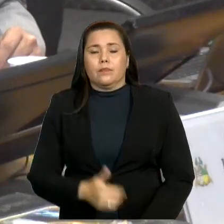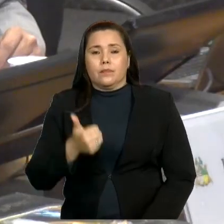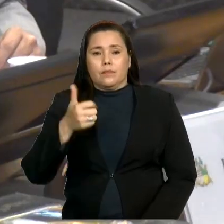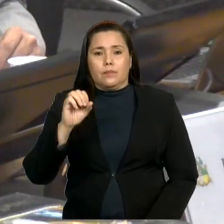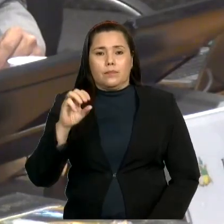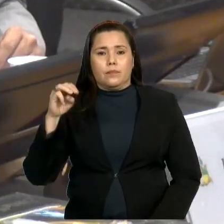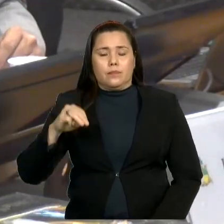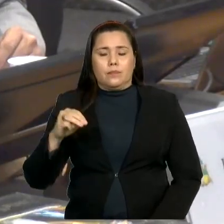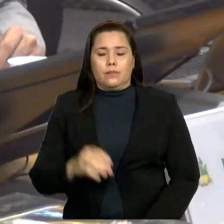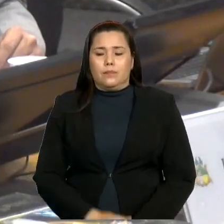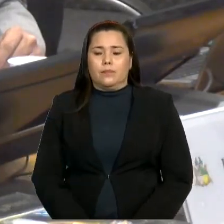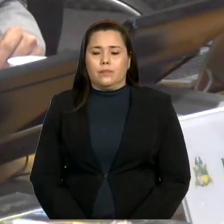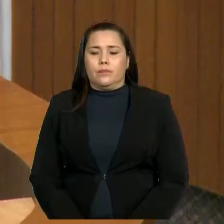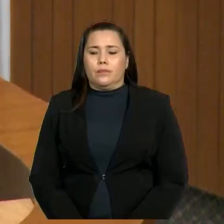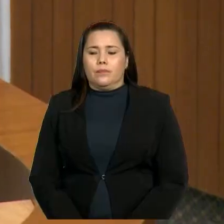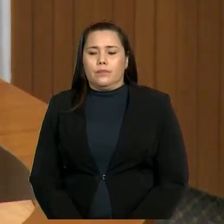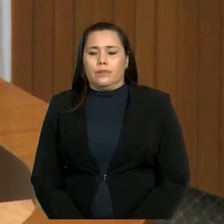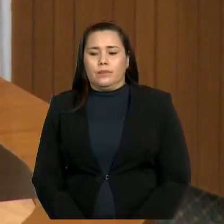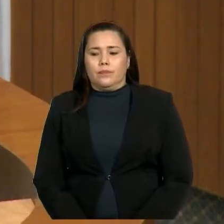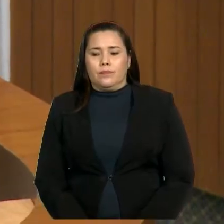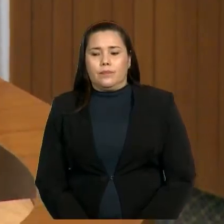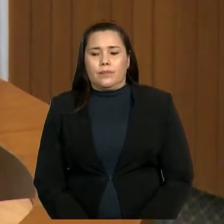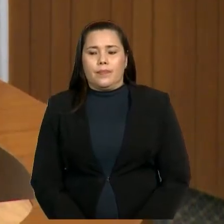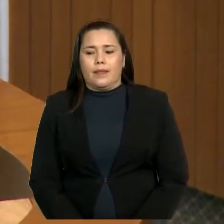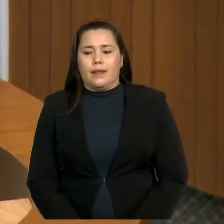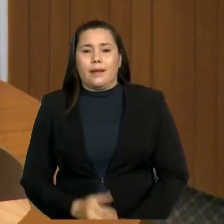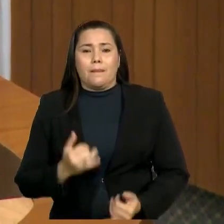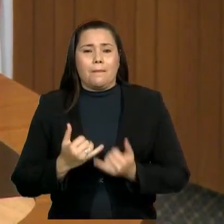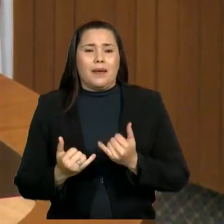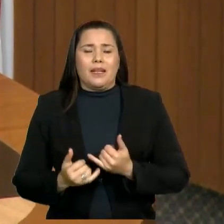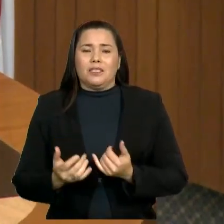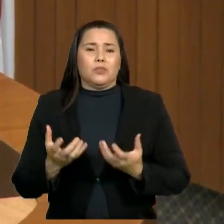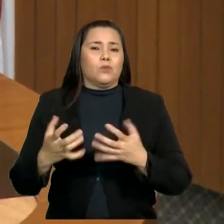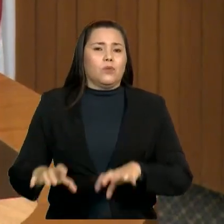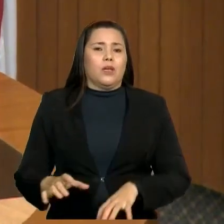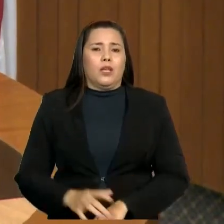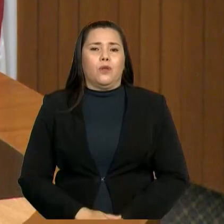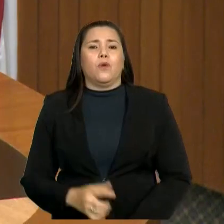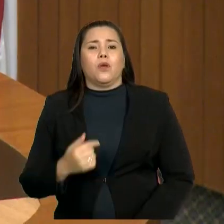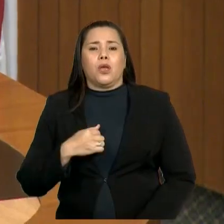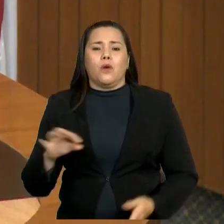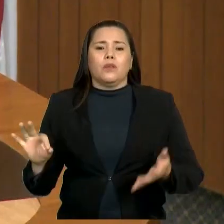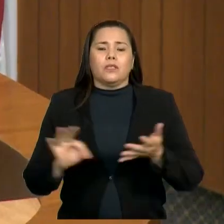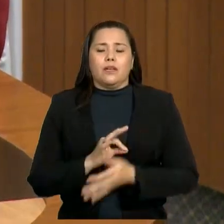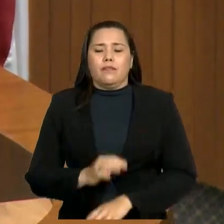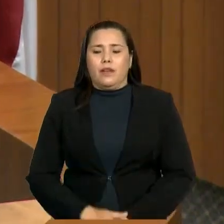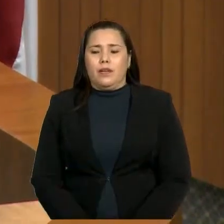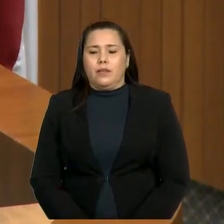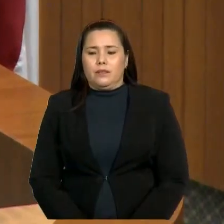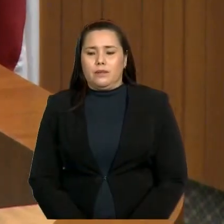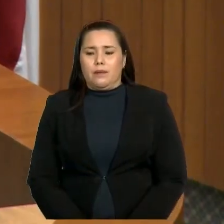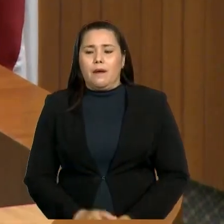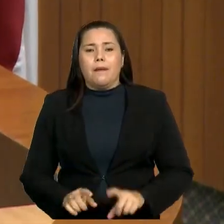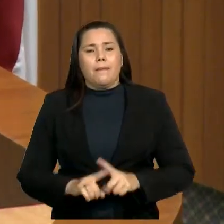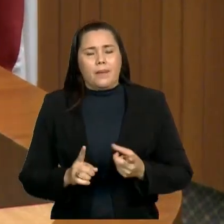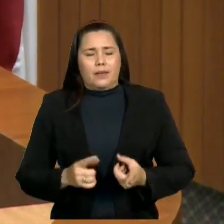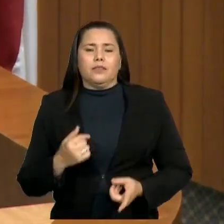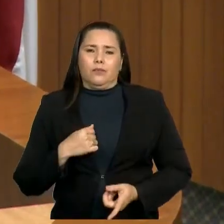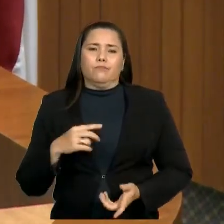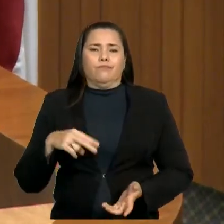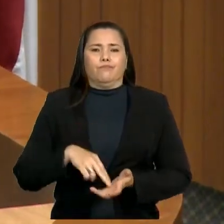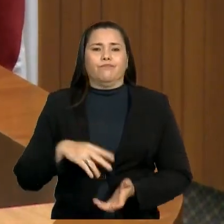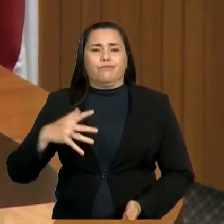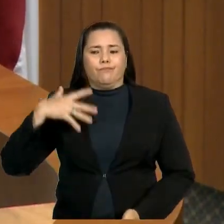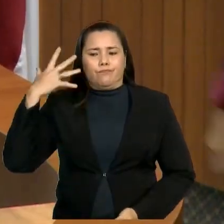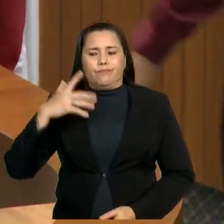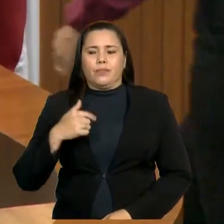Presidente eh parece que não queriam que a gente subisse hoje à Tribuna infelizmente é a impressão que dá mas aqui estamos né primeiro